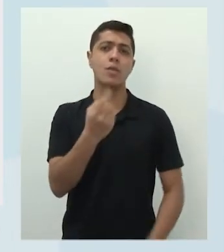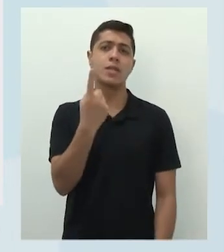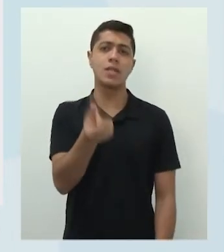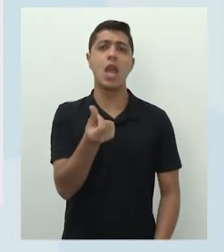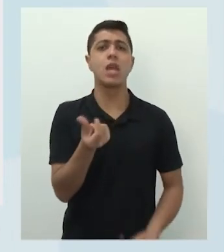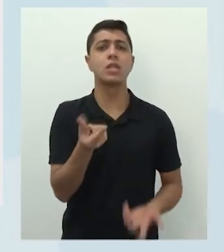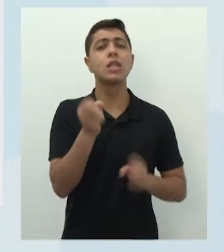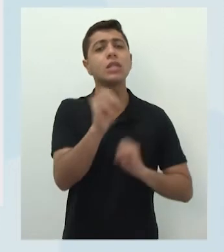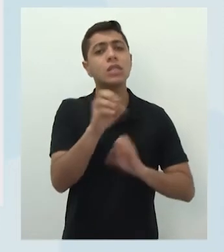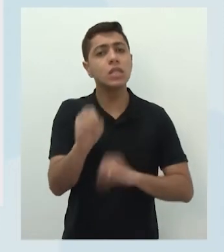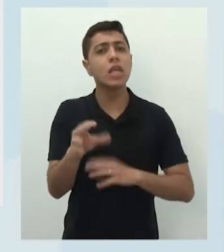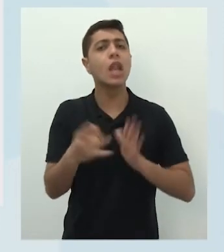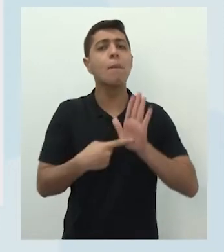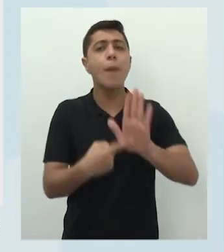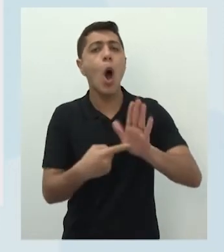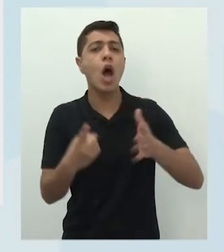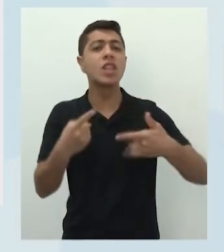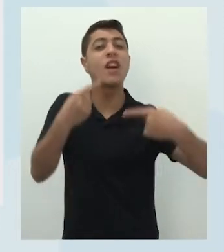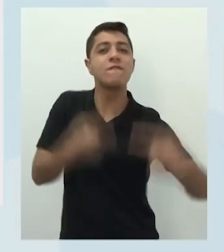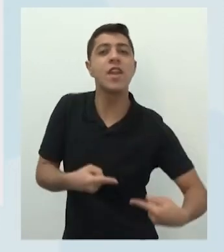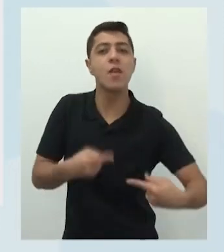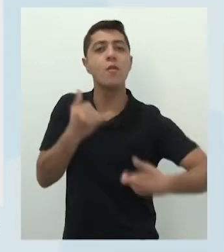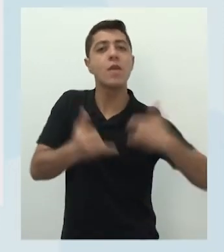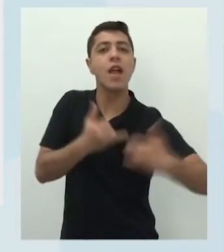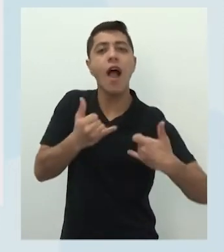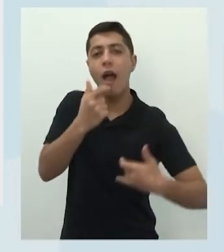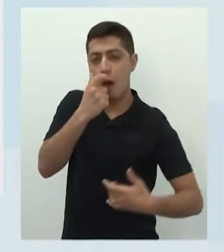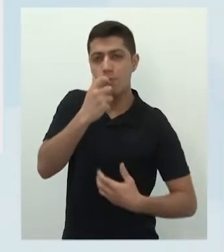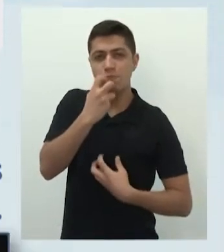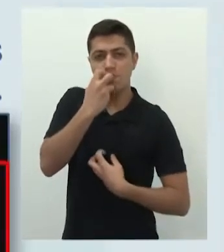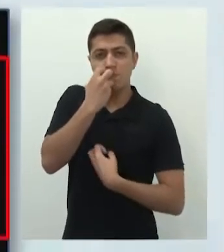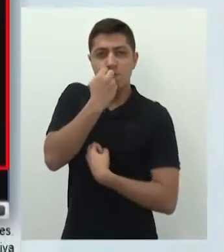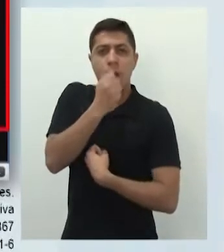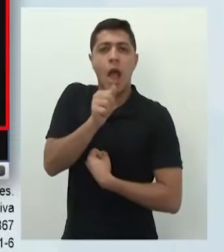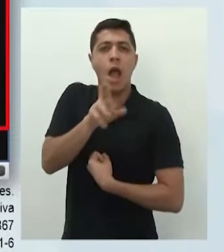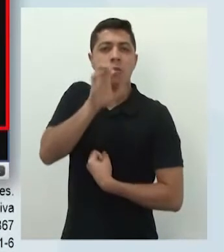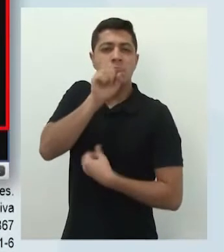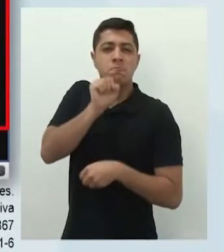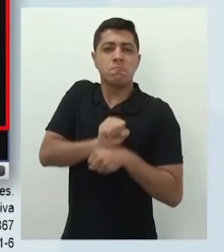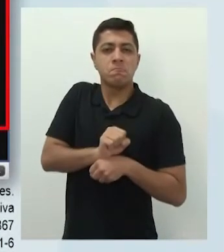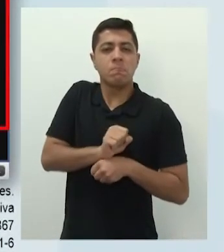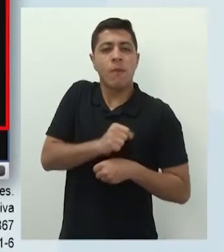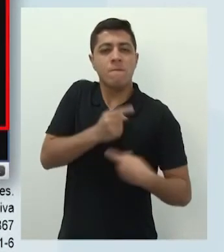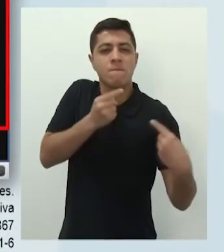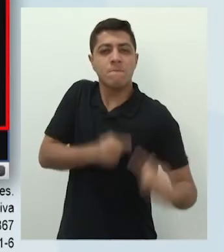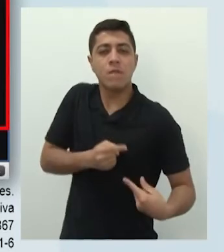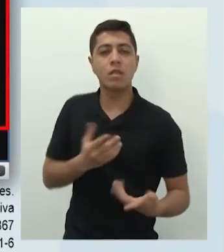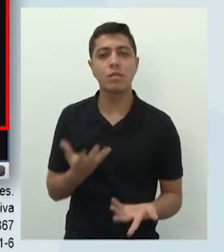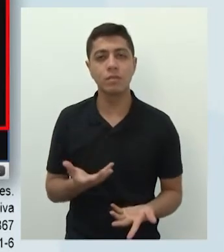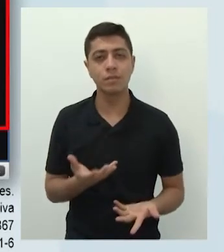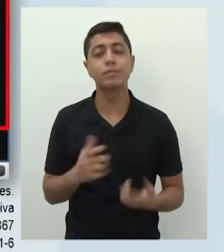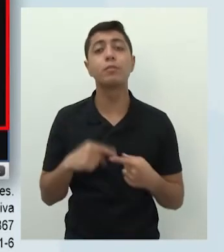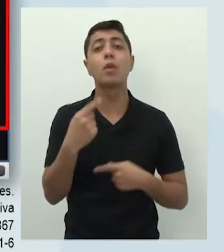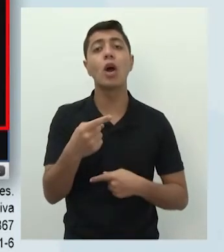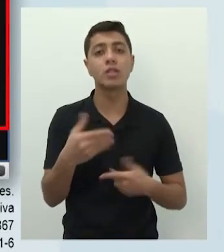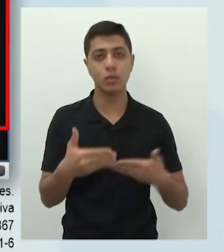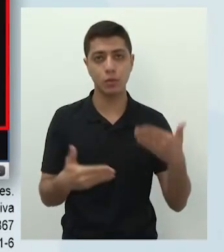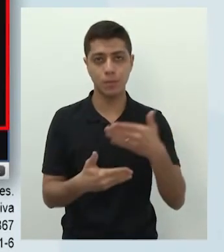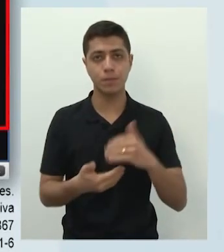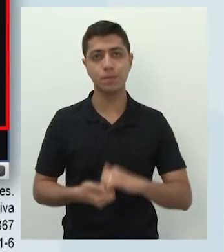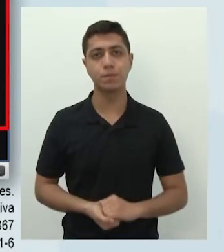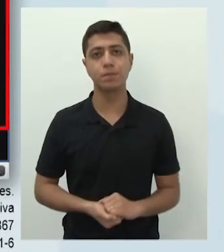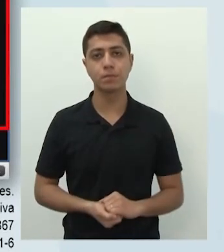dos chamados shocking games, né? Passa o próximo. Os trabalhos brasileiros mostram, olha o número, pode clicar, próximo.